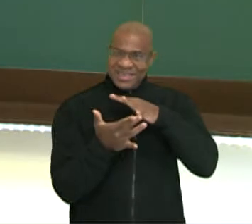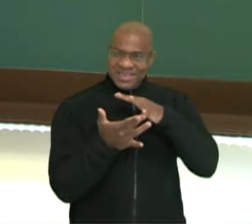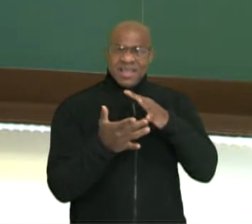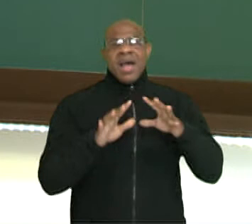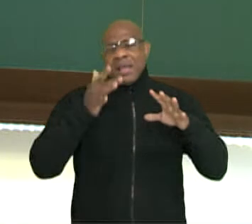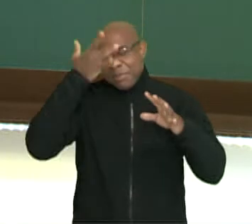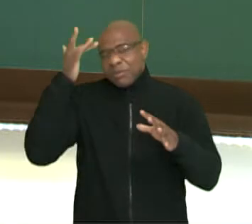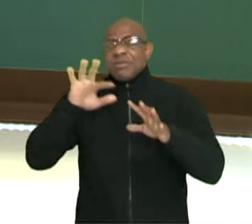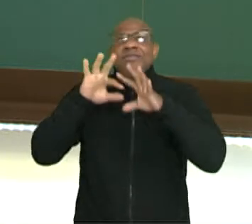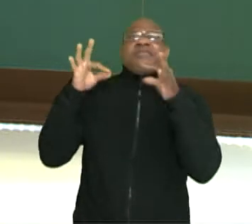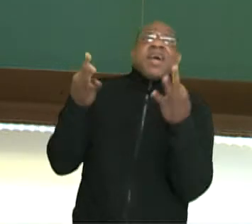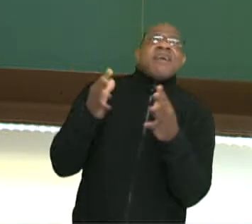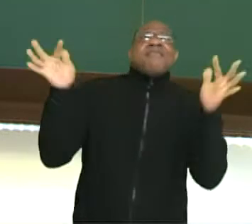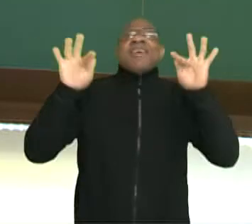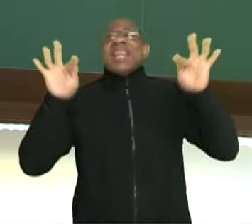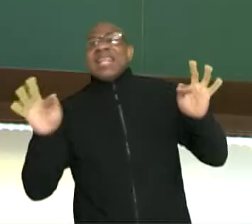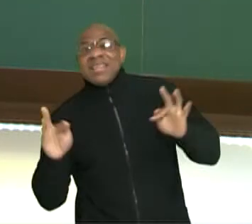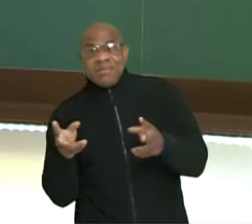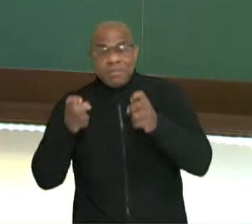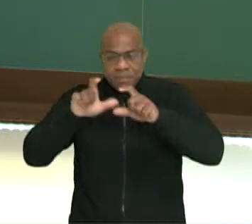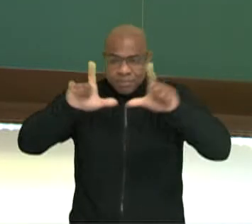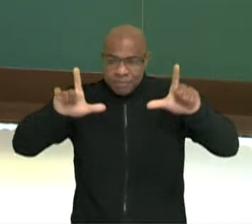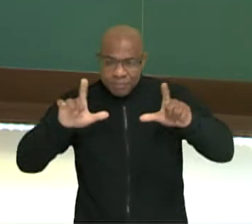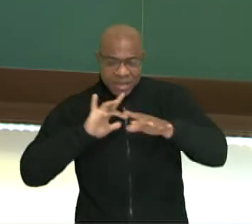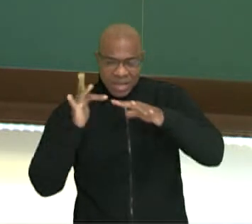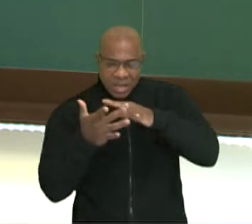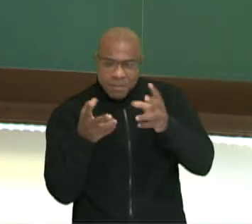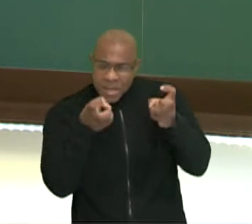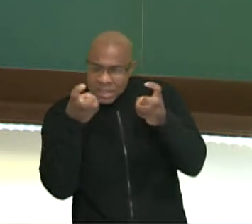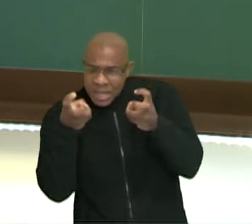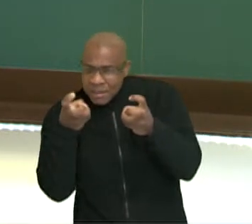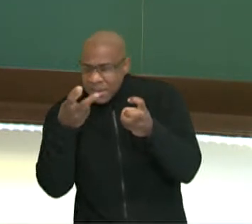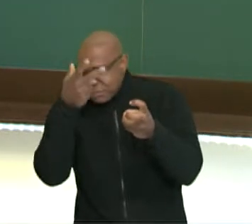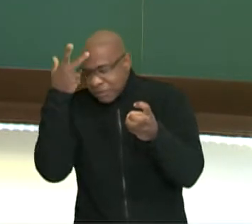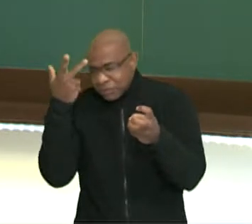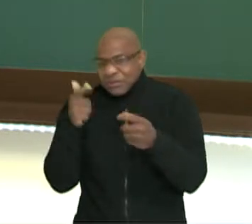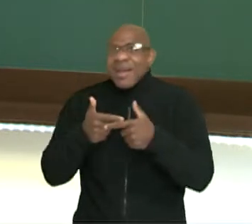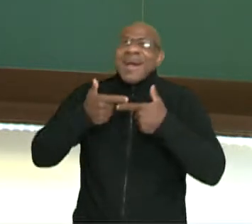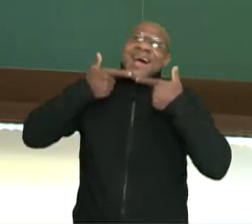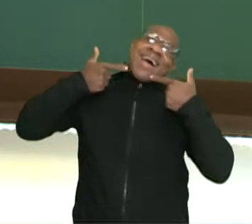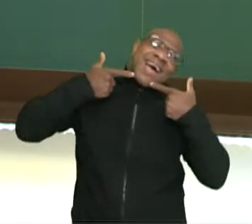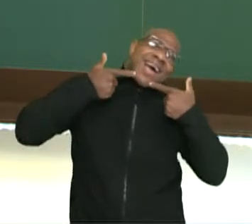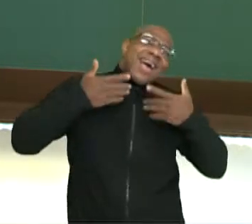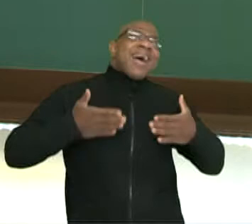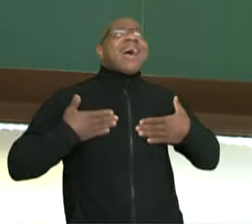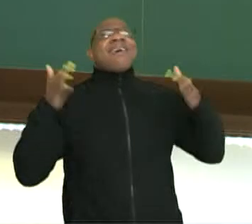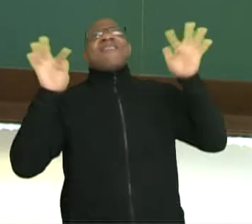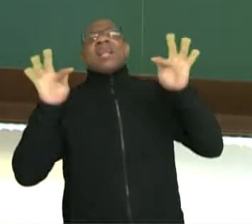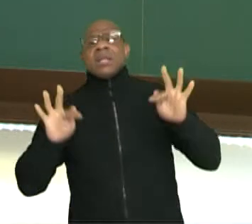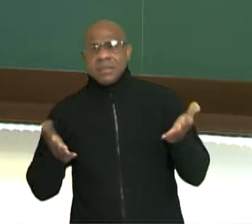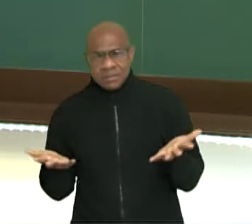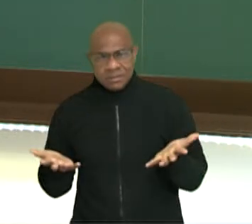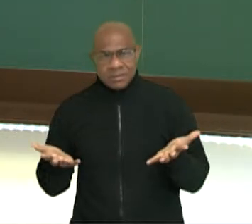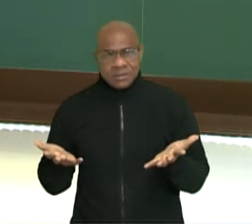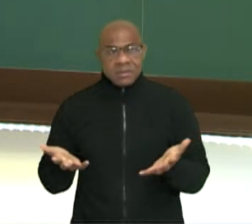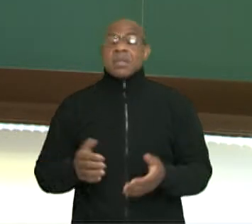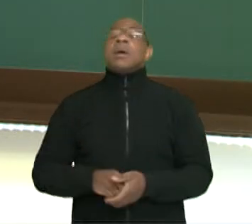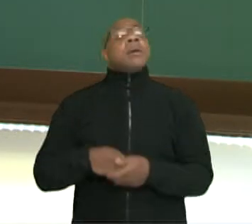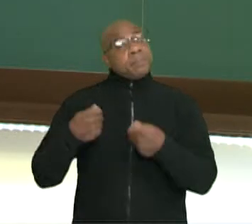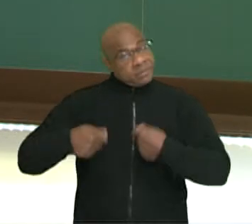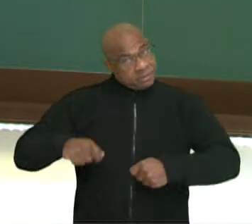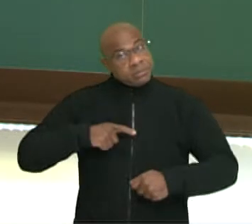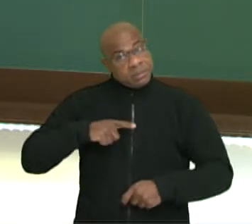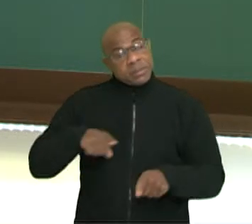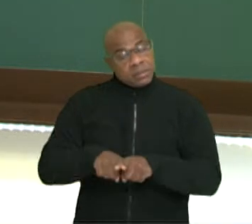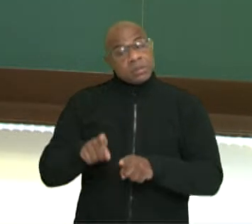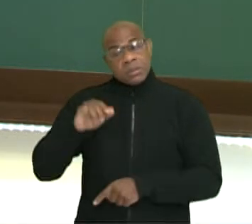gente acha que precisa estar 100% do nosso dia desta forma. E não é verdade. Nós precisamos dar lugar à tristeza